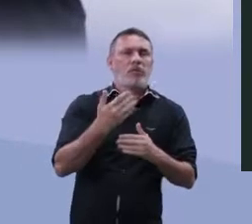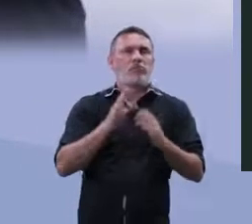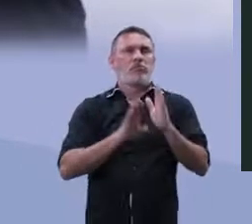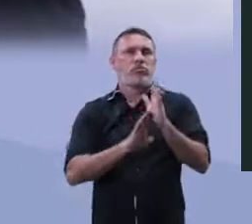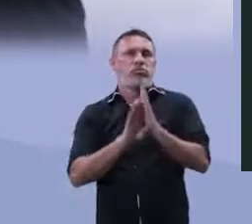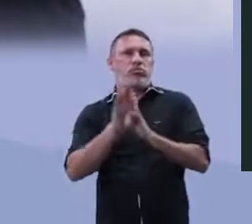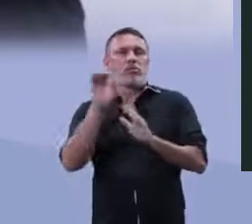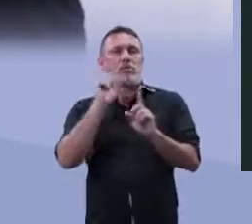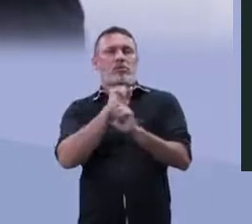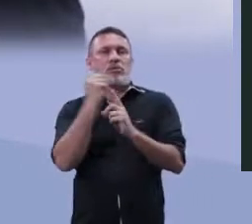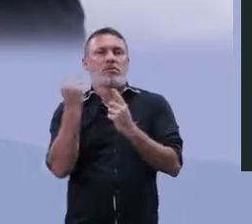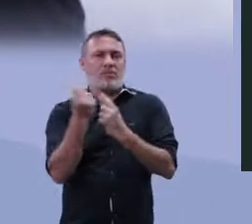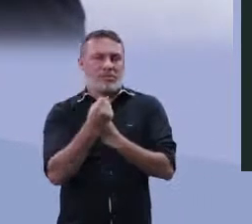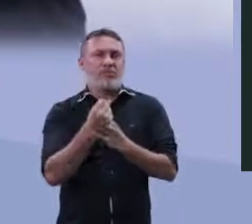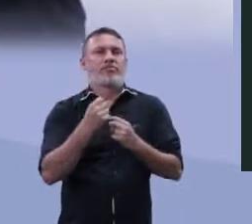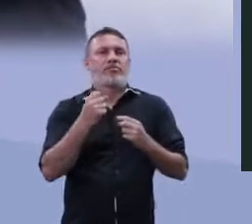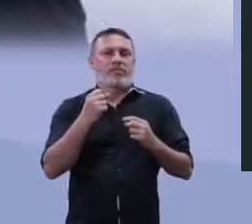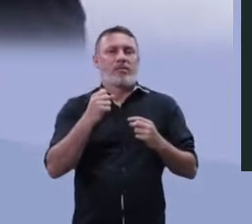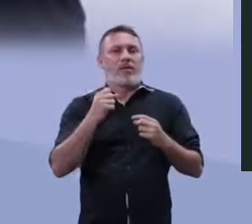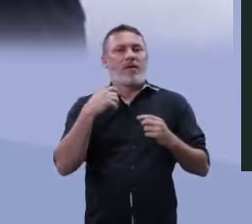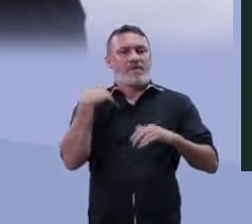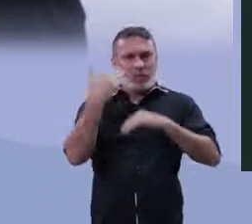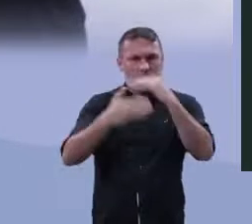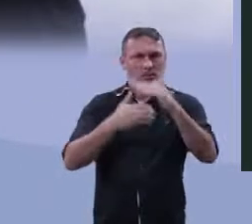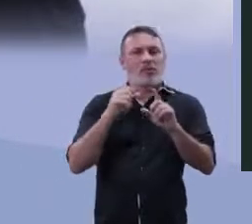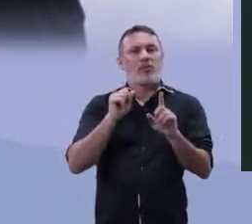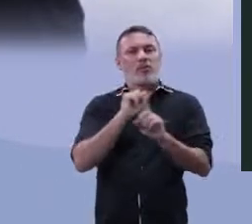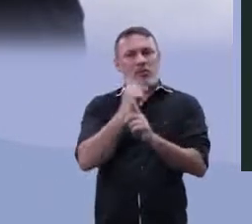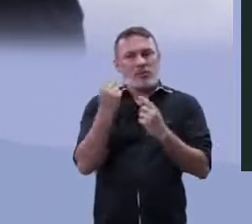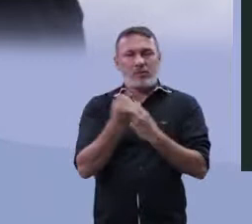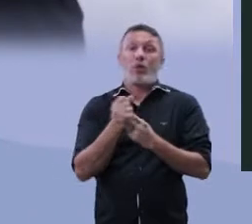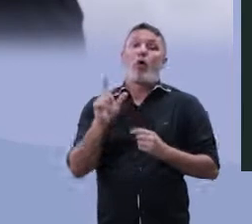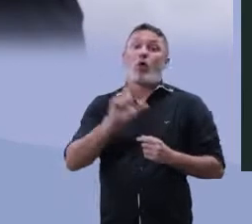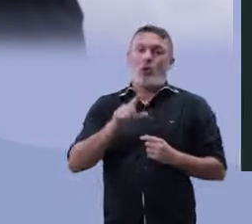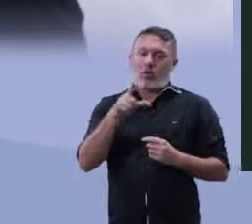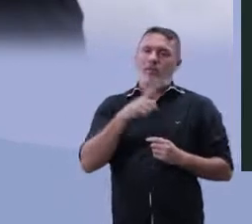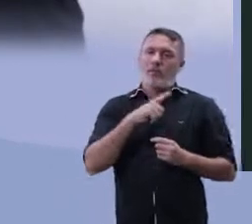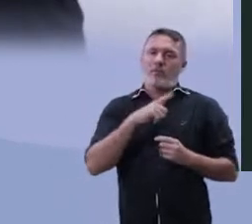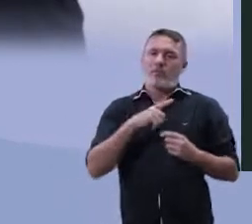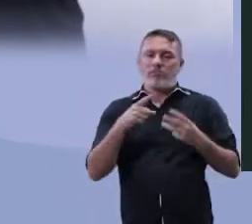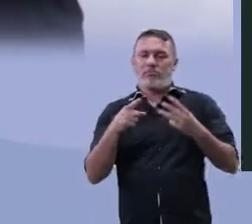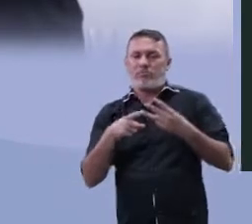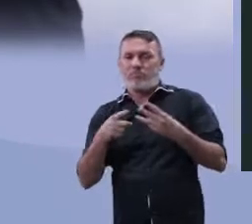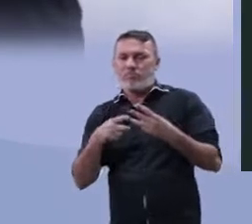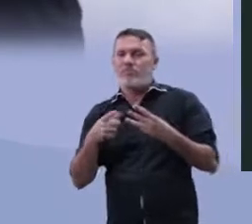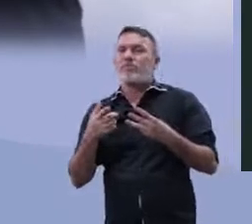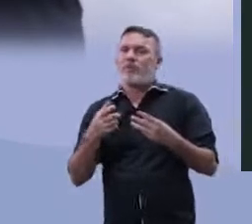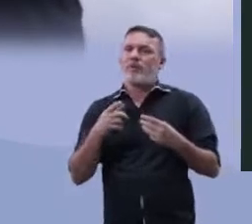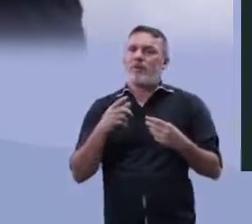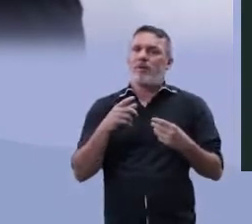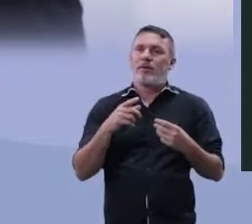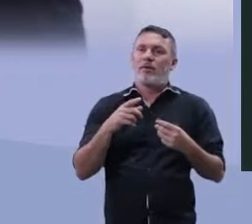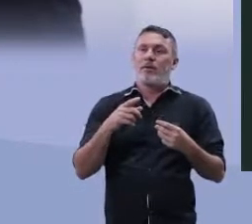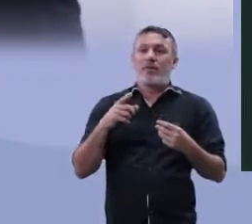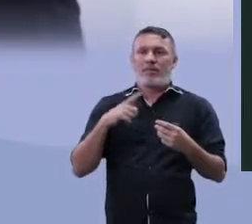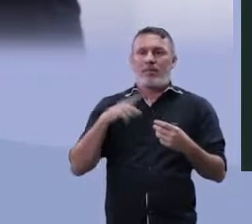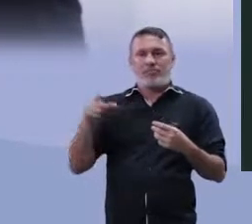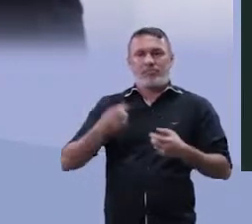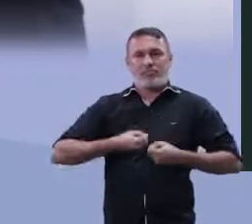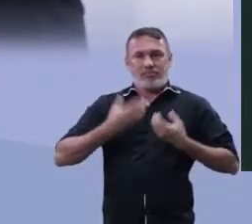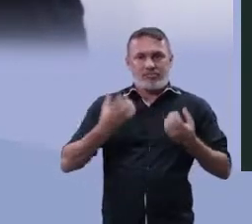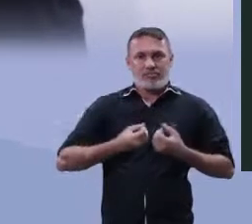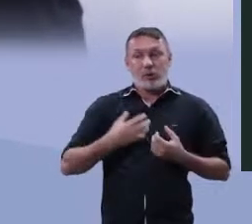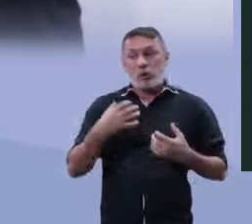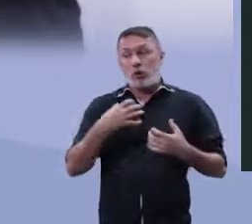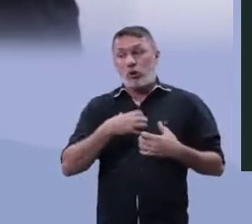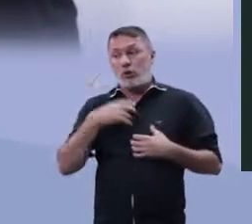processo, né, de evolução da sociedade. É claro que o Buarque de Holanda, a gente pode tirar algumas